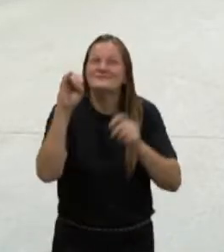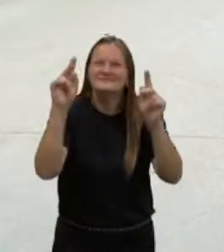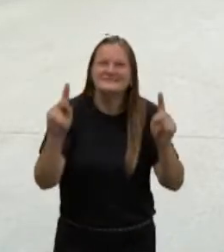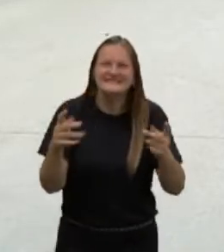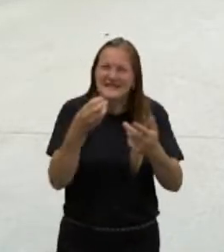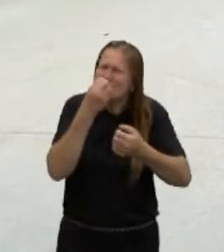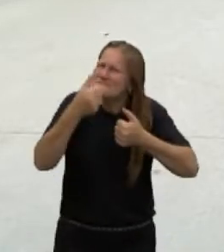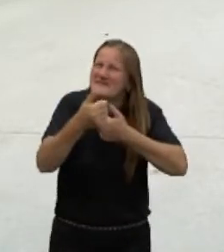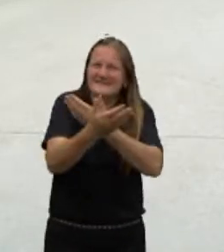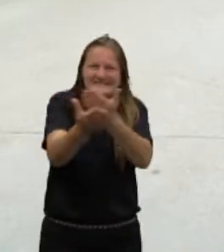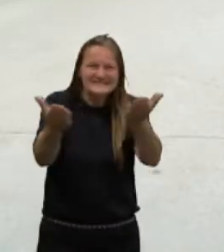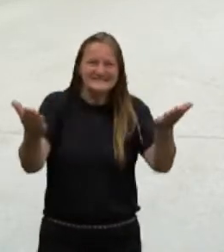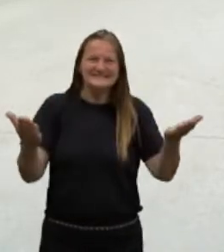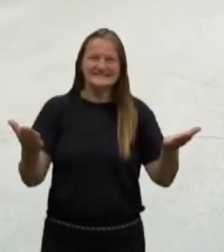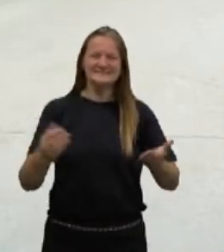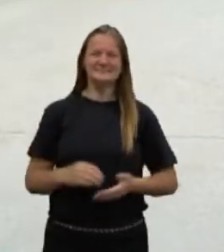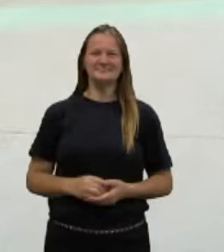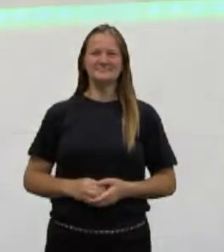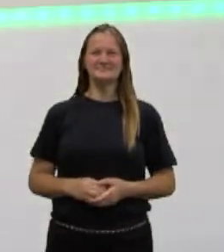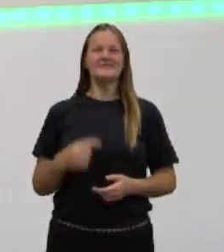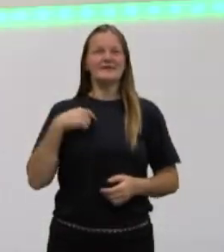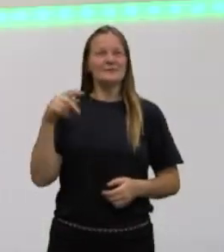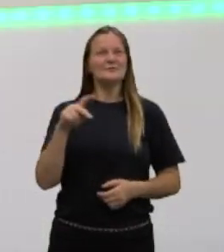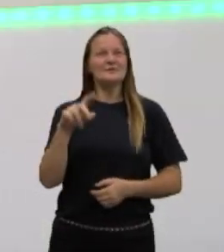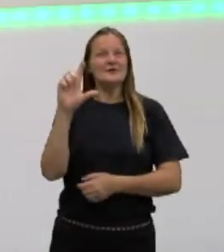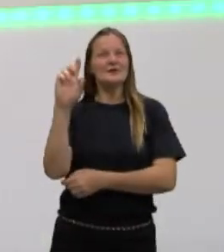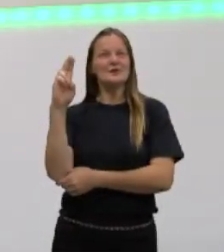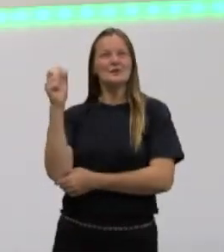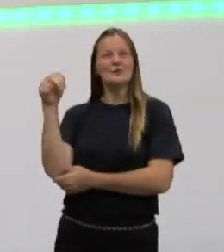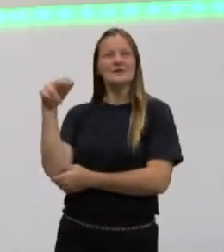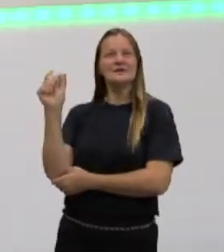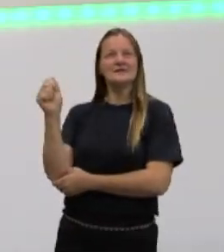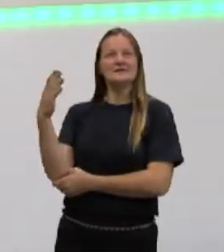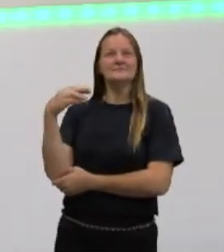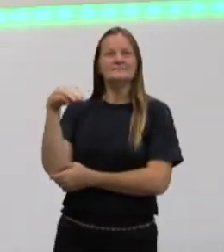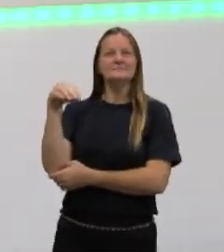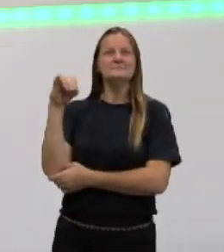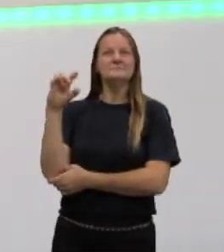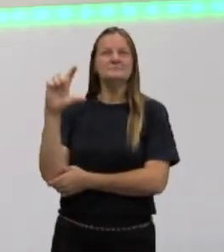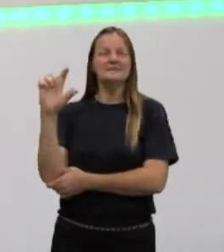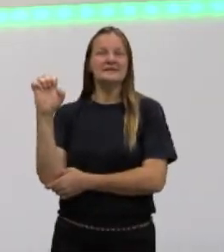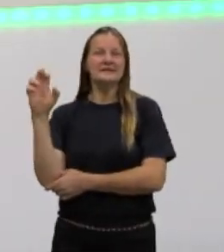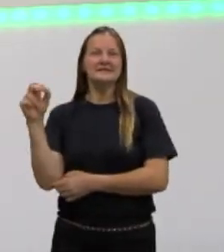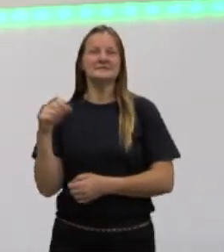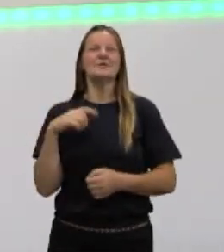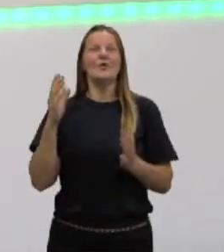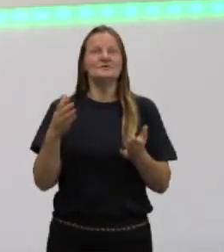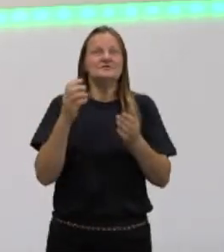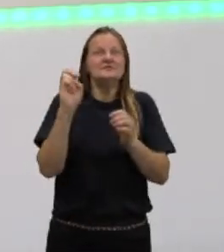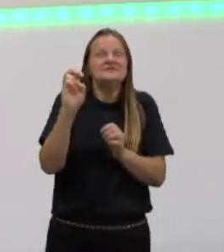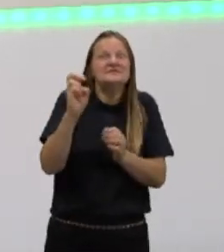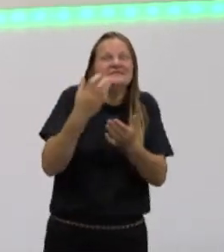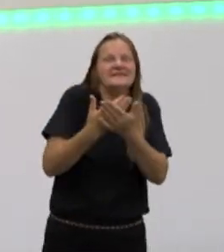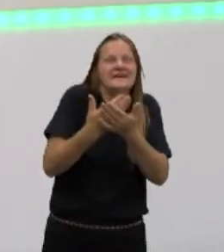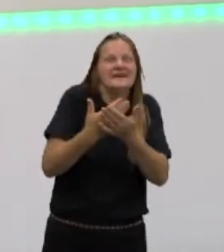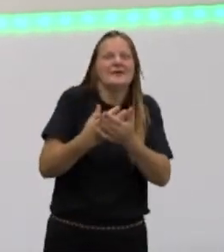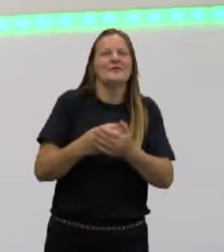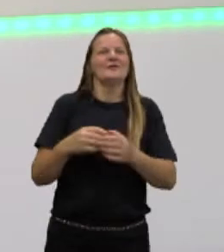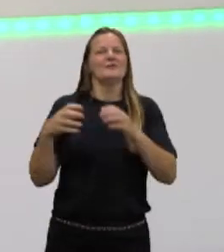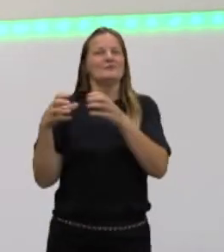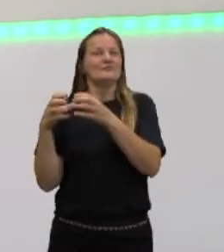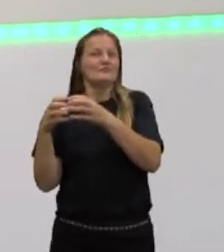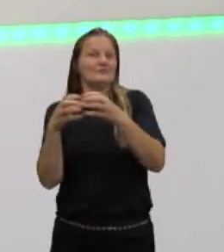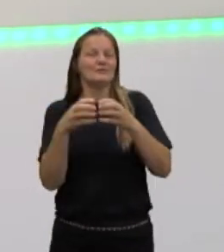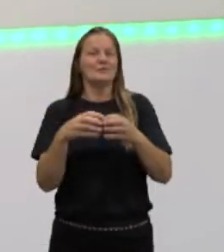Olá, pessoal, tudo bem com vocês? Eu sou a professora Luana Miller. Chegamos hoje na nossa quinta aula do nosso terceiro bloco, que é